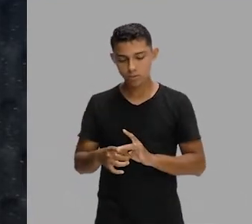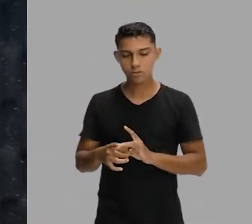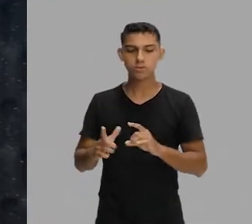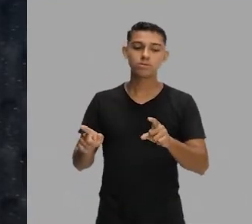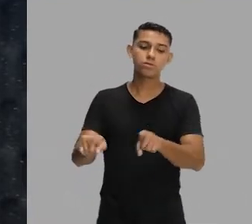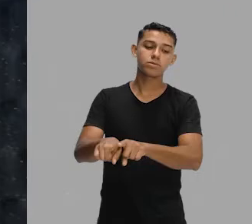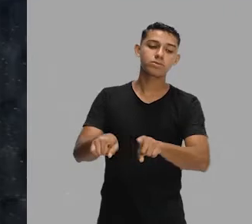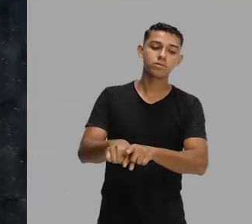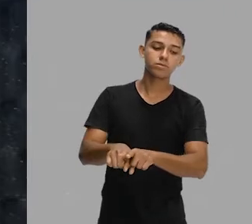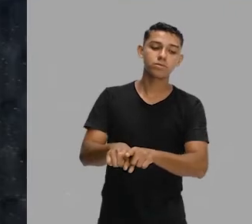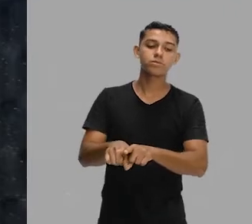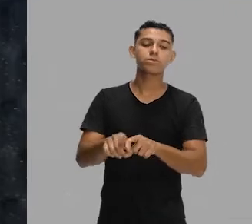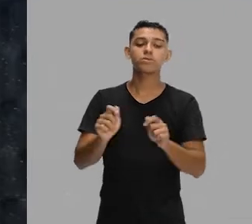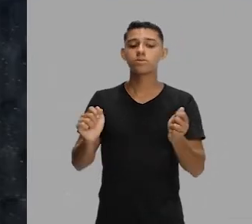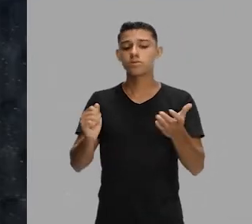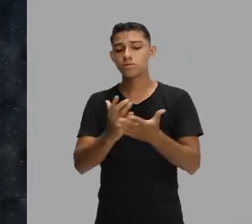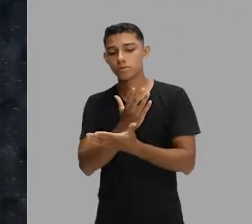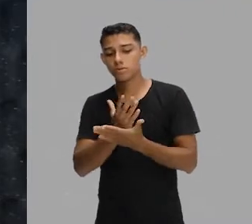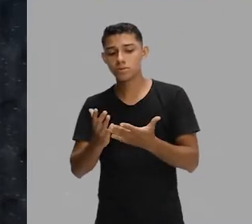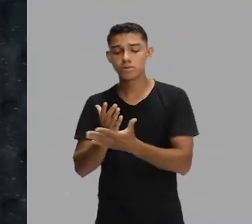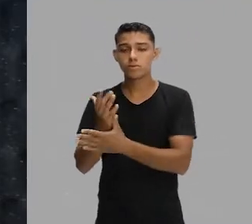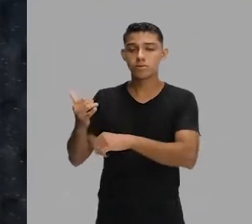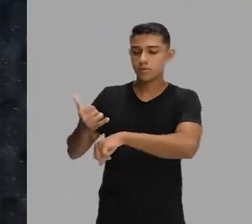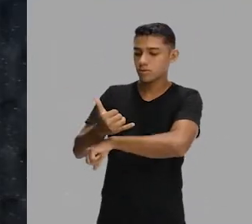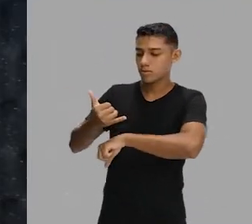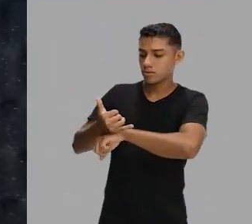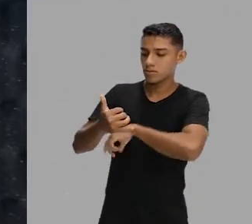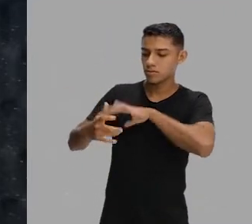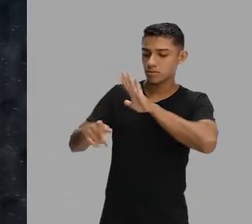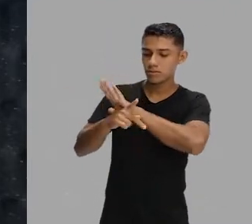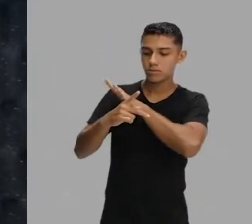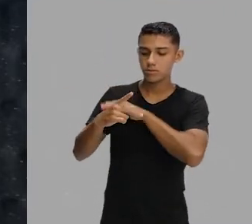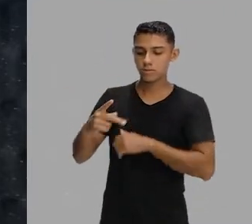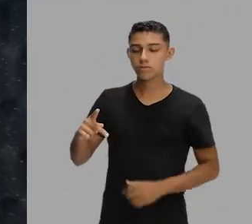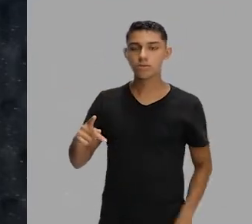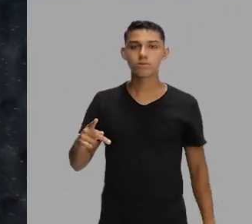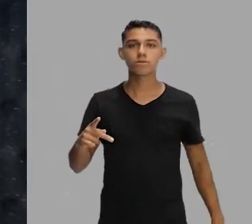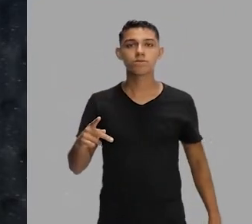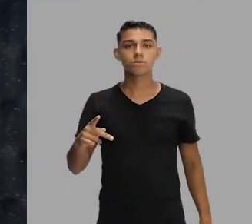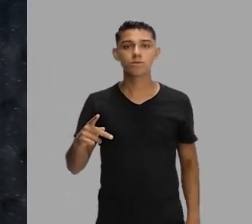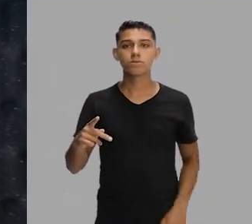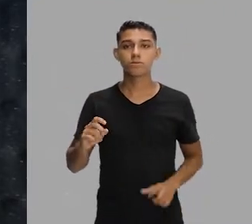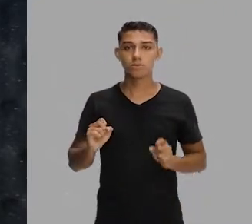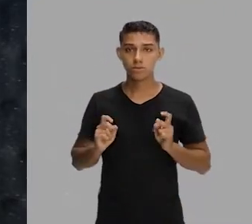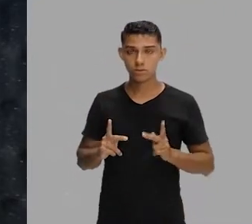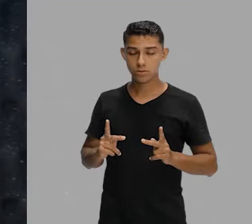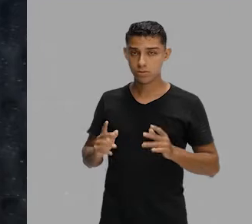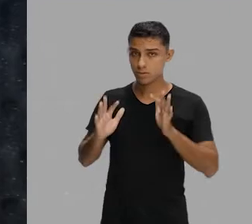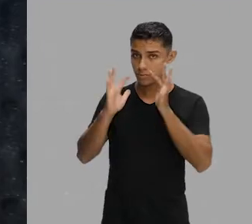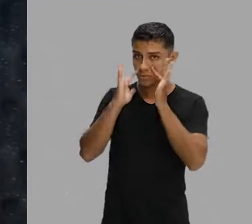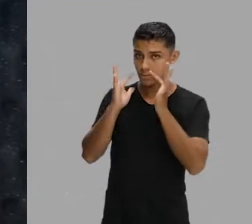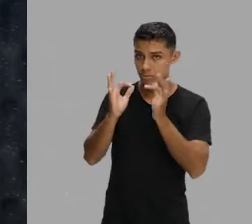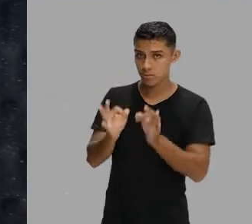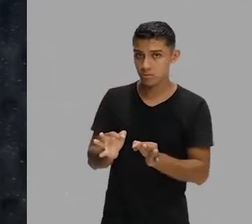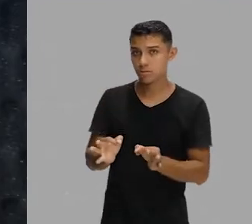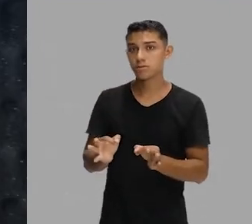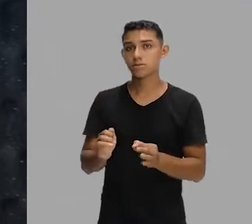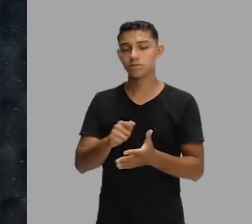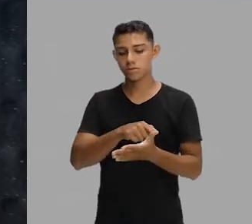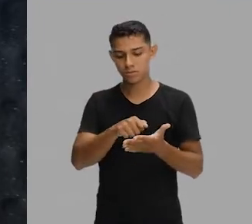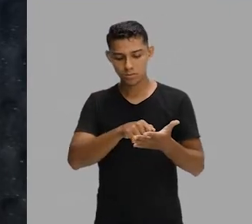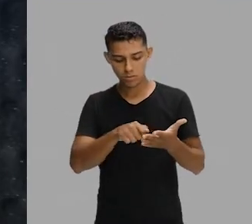algumas propriedades dos metais. Tudo bem? Então, prestem atenção, façam suas